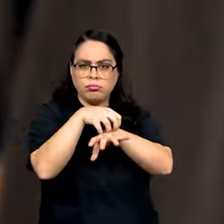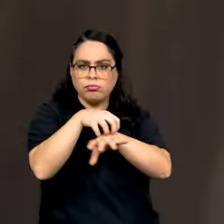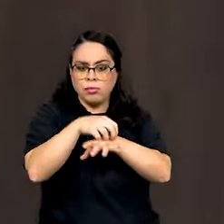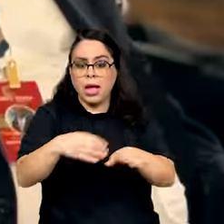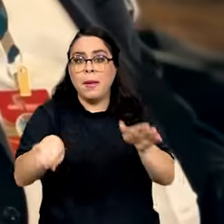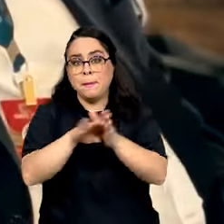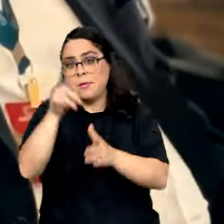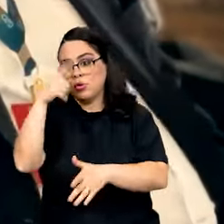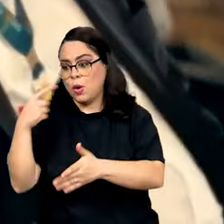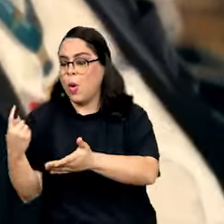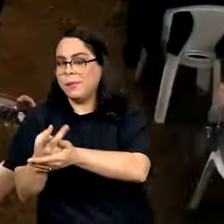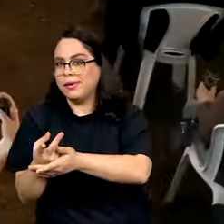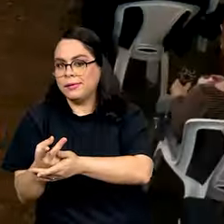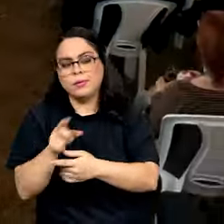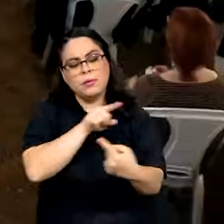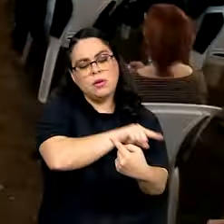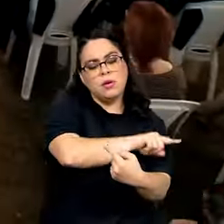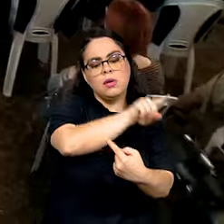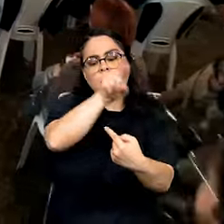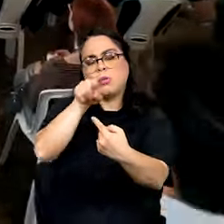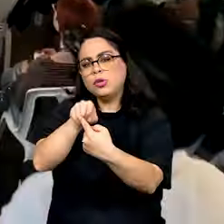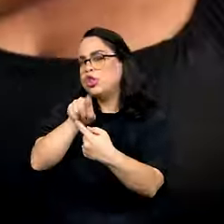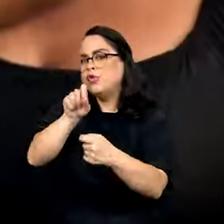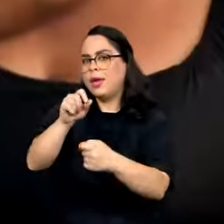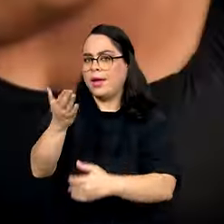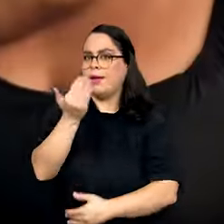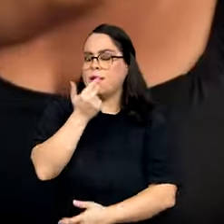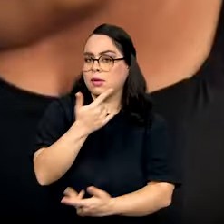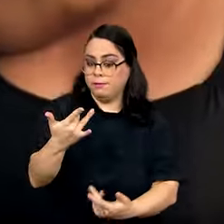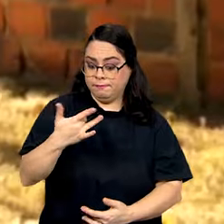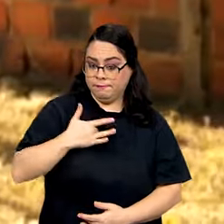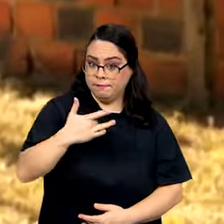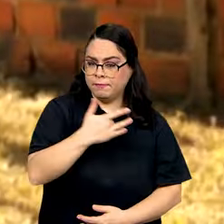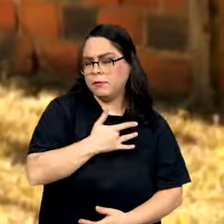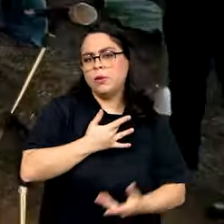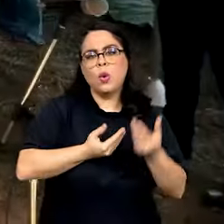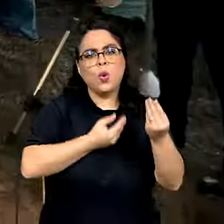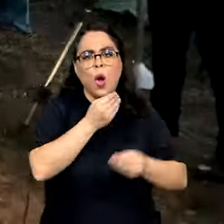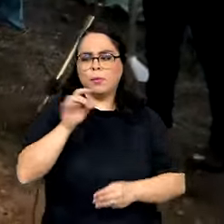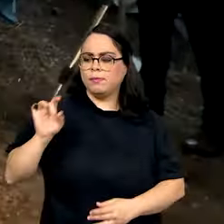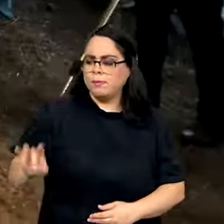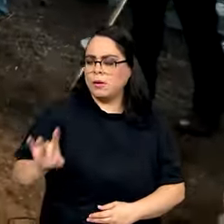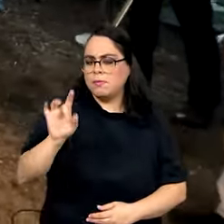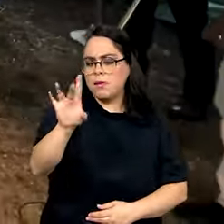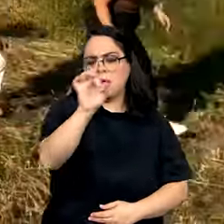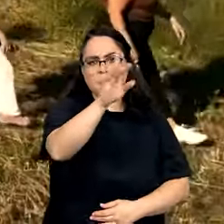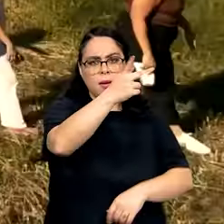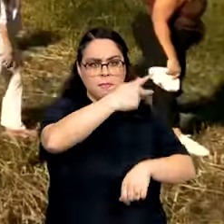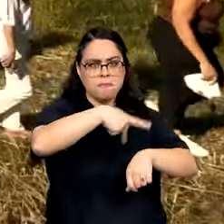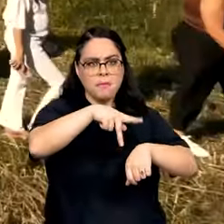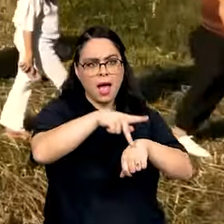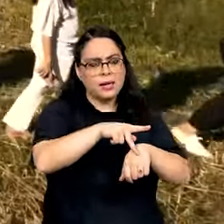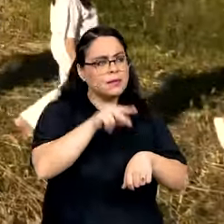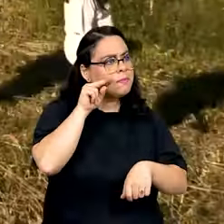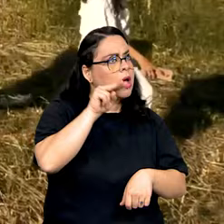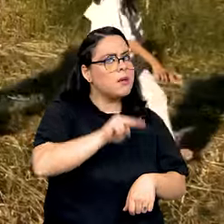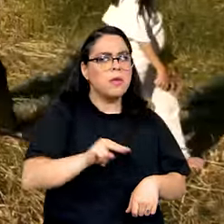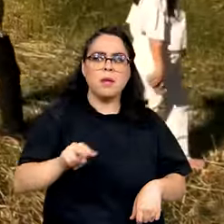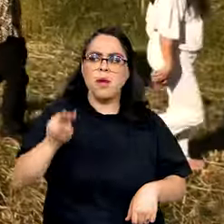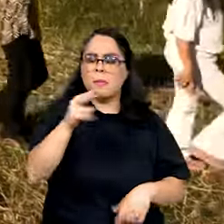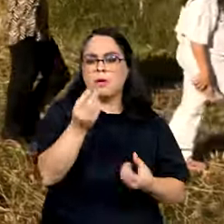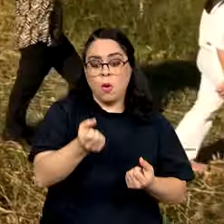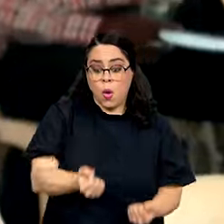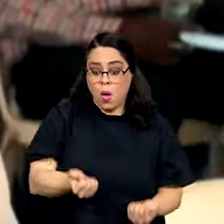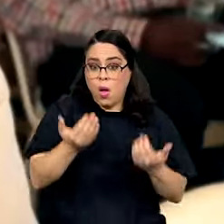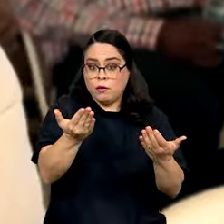consumidor e o objetivo é sempre alimentação saudável como é que cada país cada vez mais a gente pode